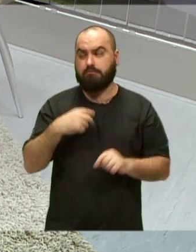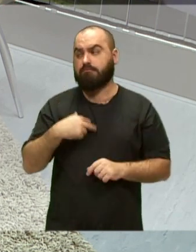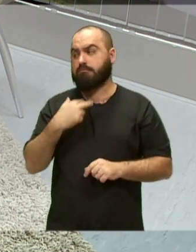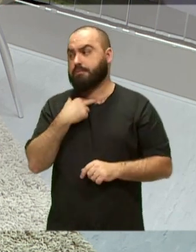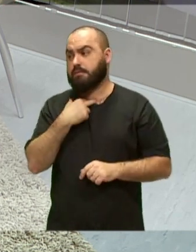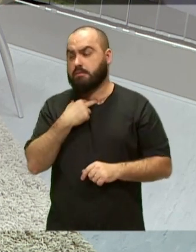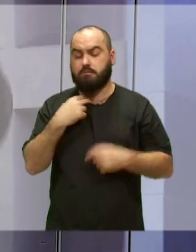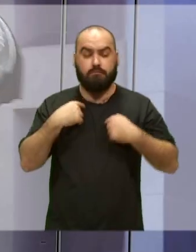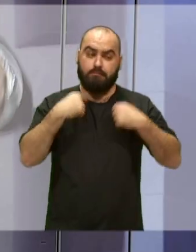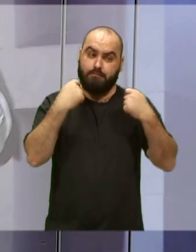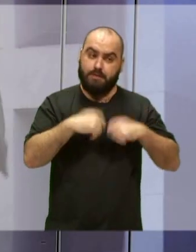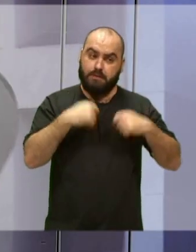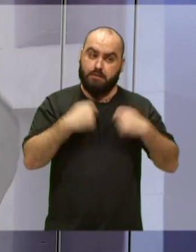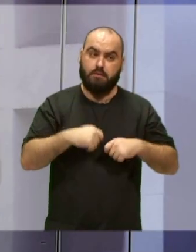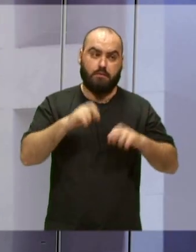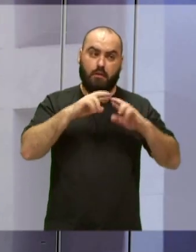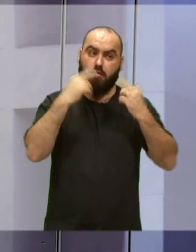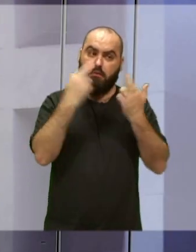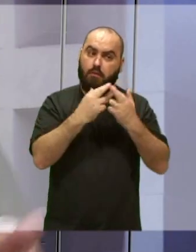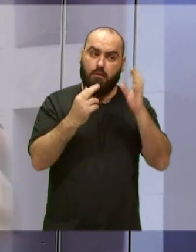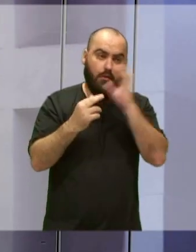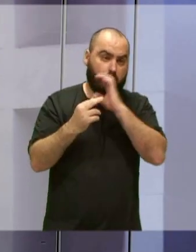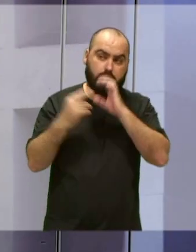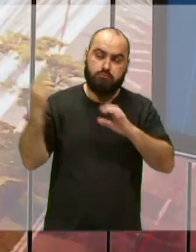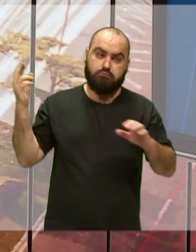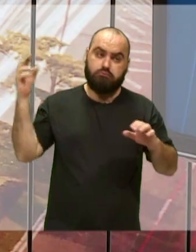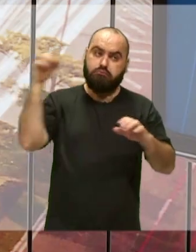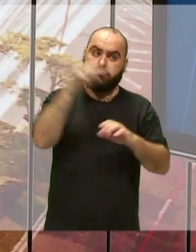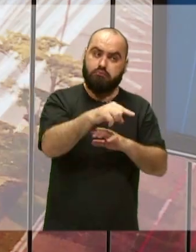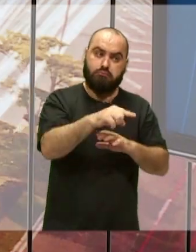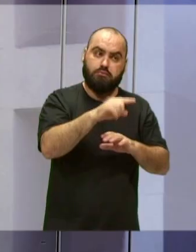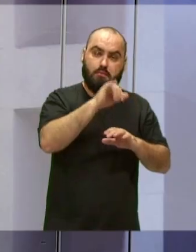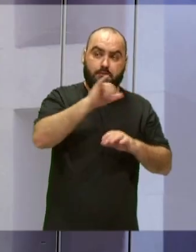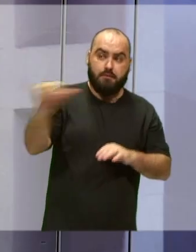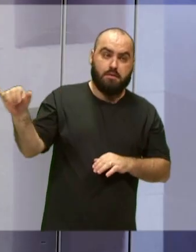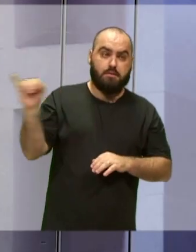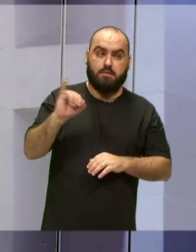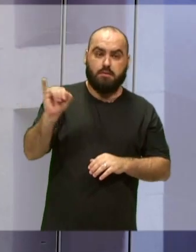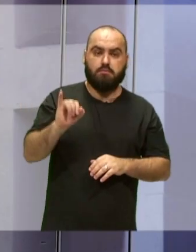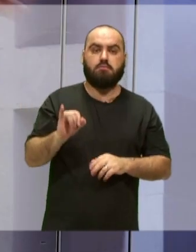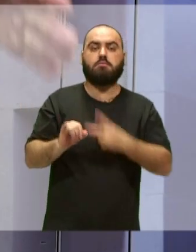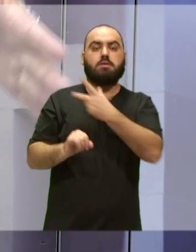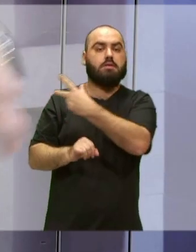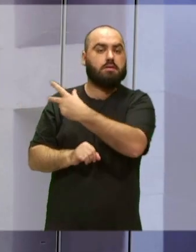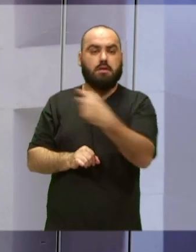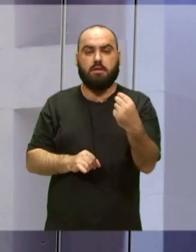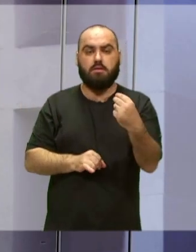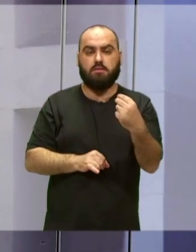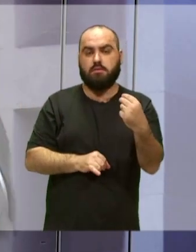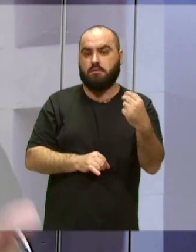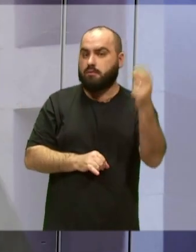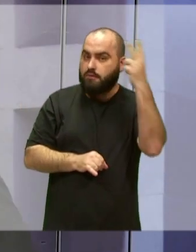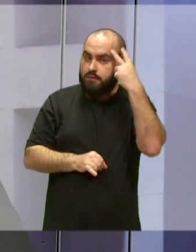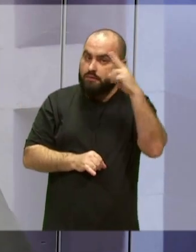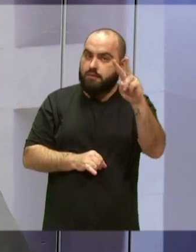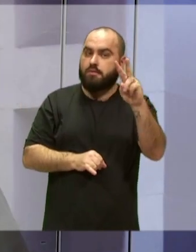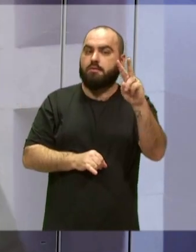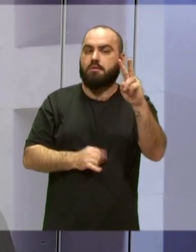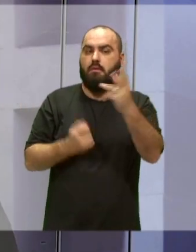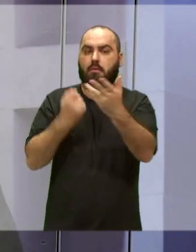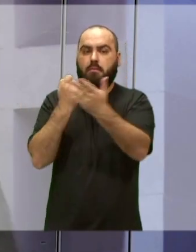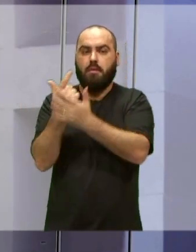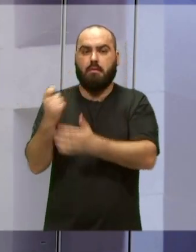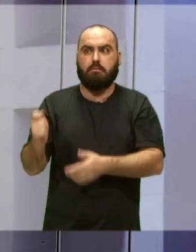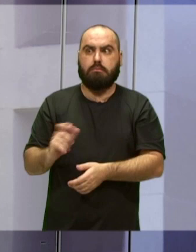não eu preciso que venha nós vamos fazer uma reunião eu queria que tu transmitisse ess pitag aí saí às vezes dois dias né compramos até